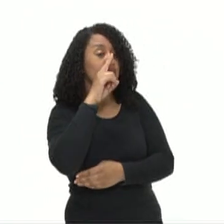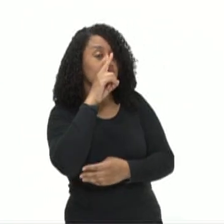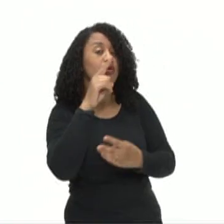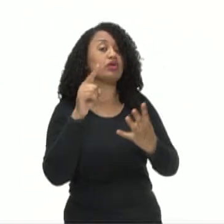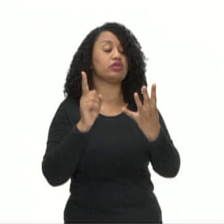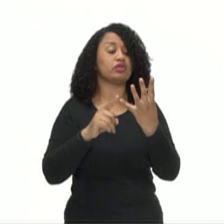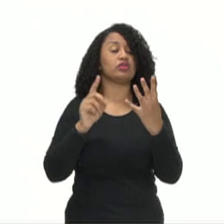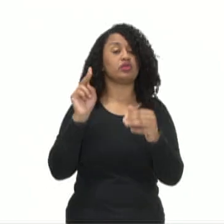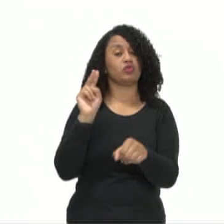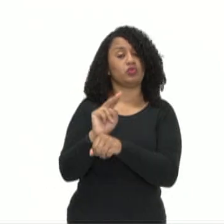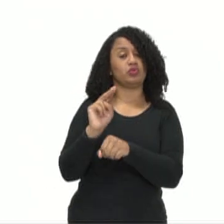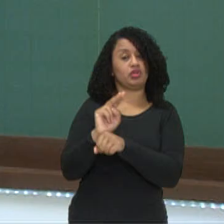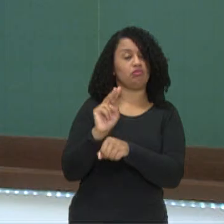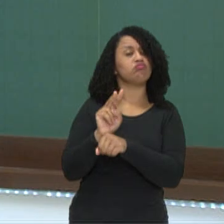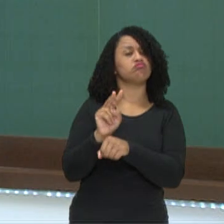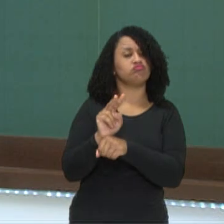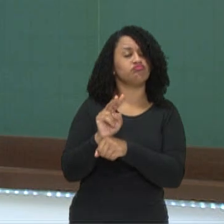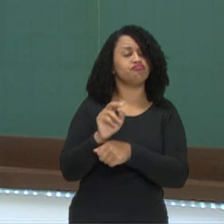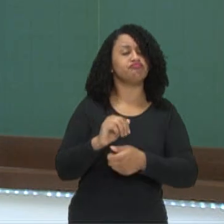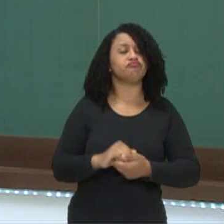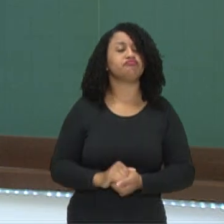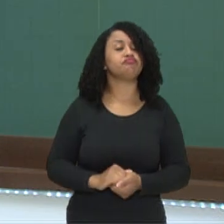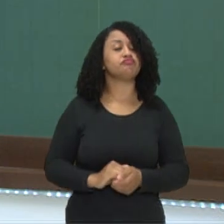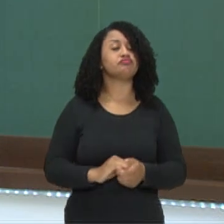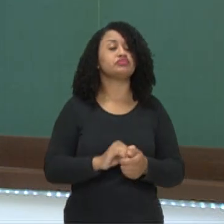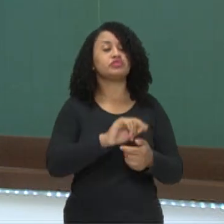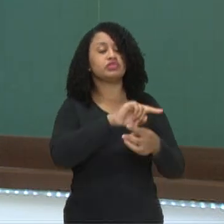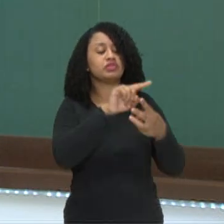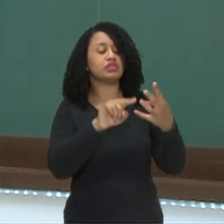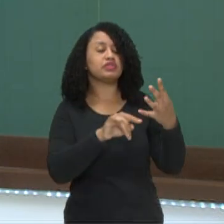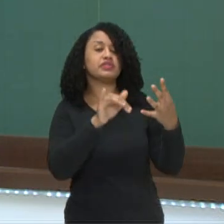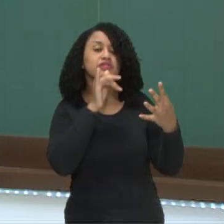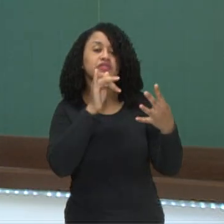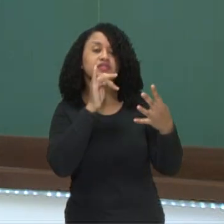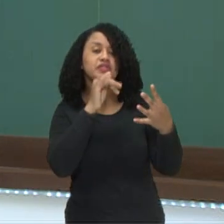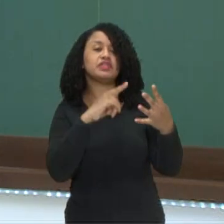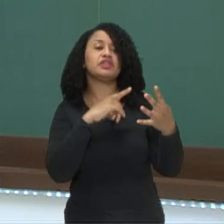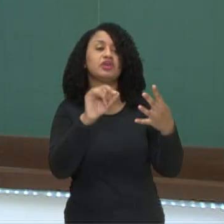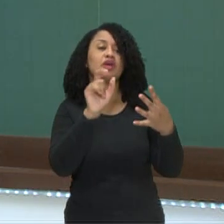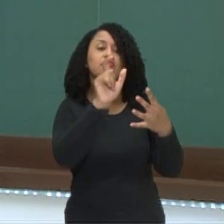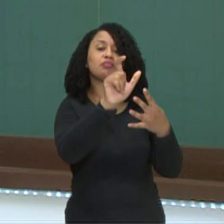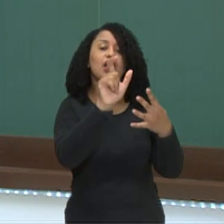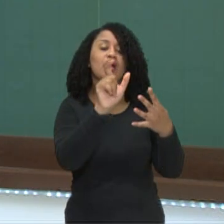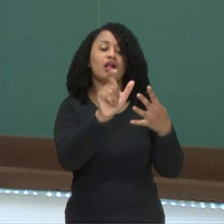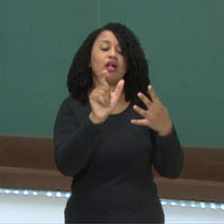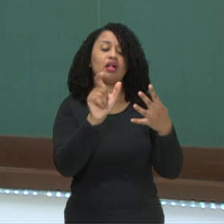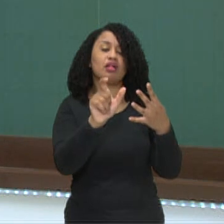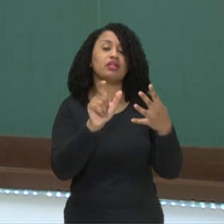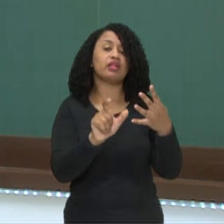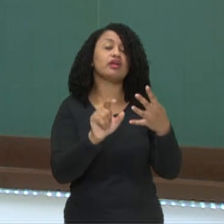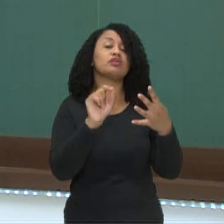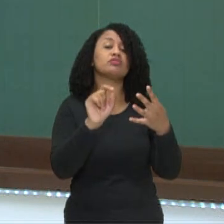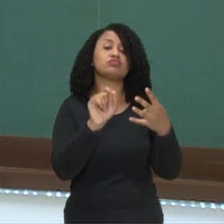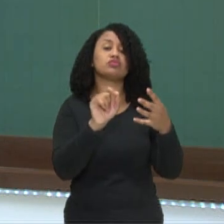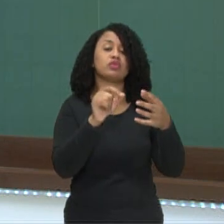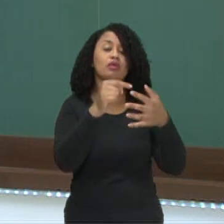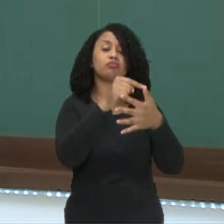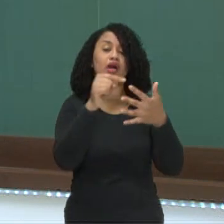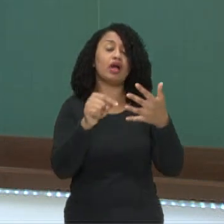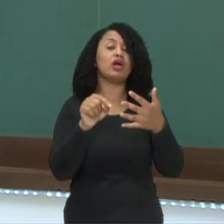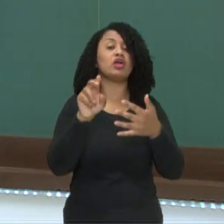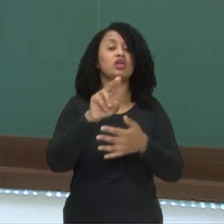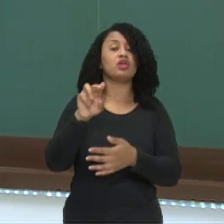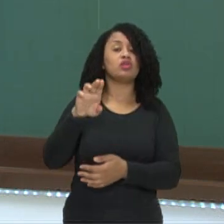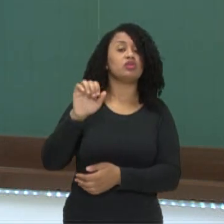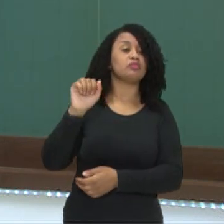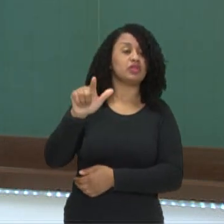cuidado. Aqui nesses exemplos, o que nós temos? Temos palavras que pertencem a classes nominais.